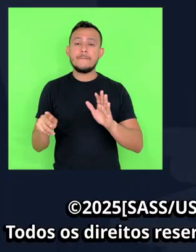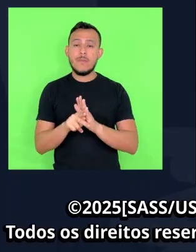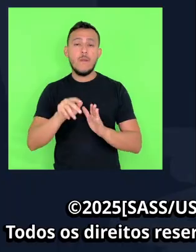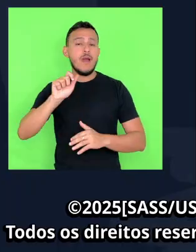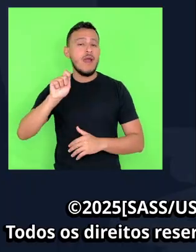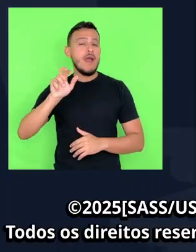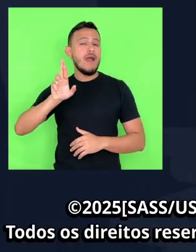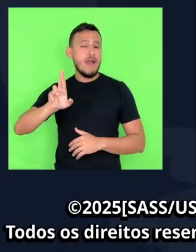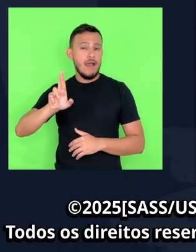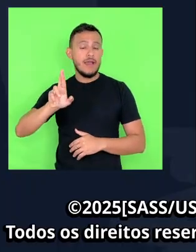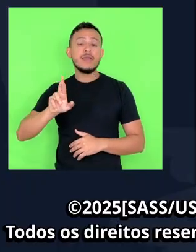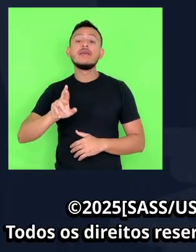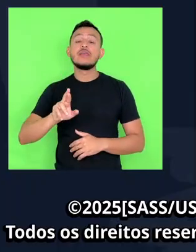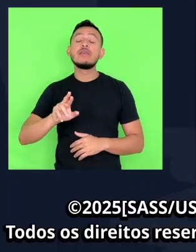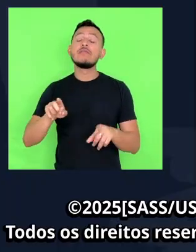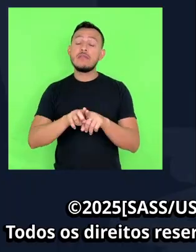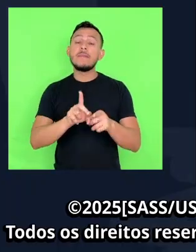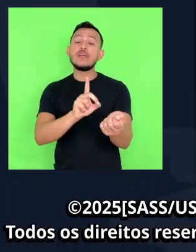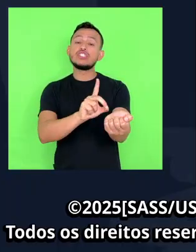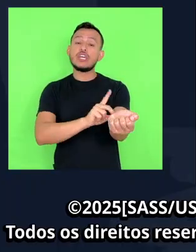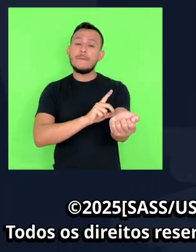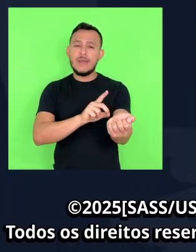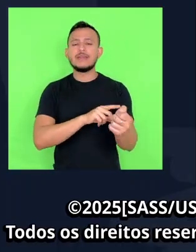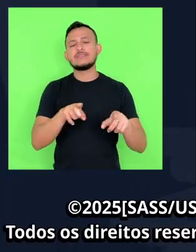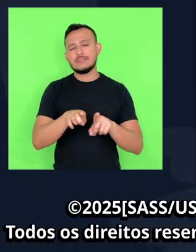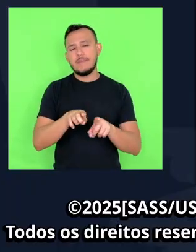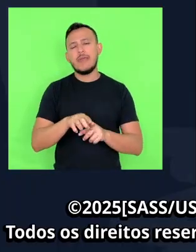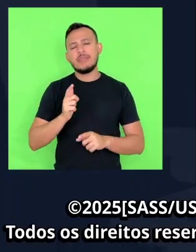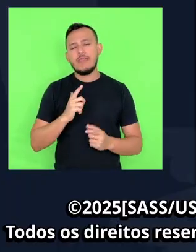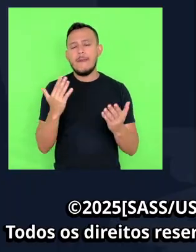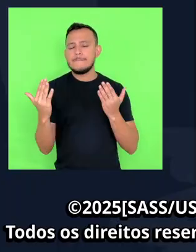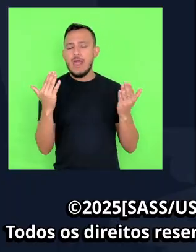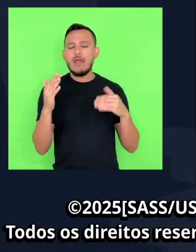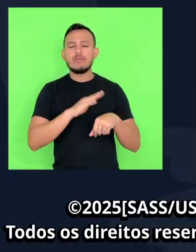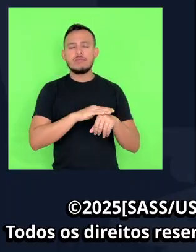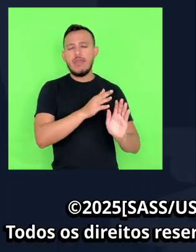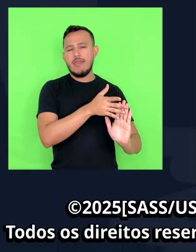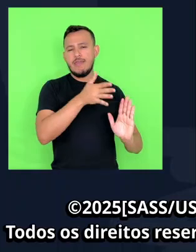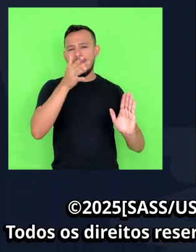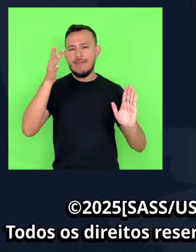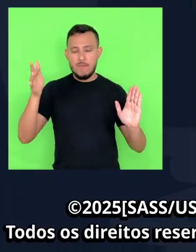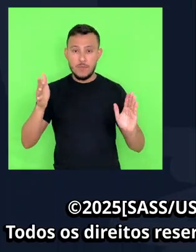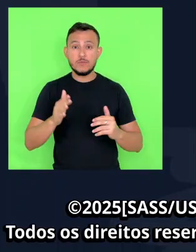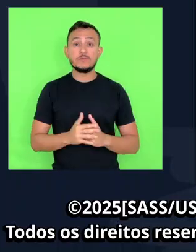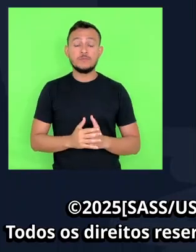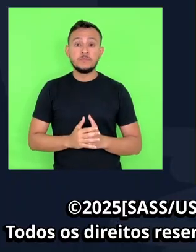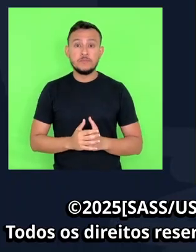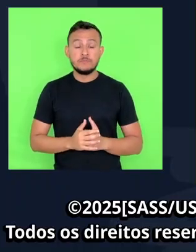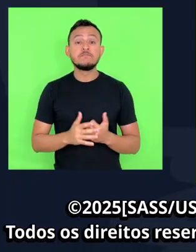doenças respiratórias e do diabetes, que se mantém quase aqui em paralelo ao longo do tempo.